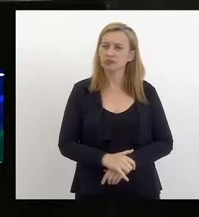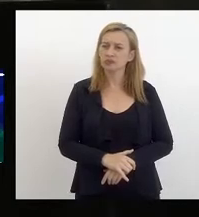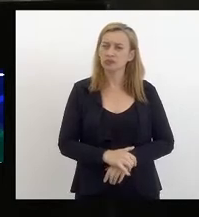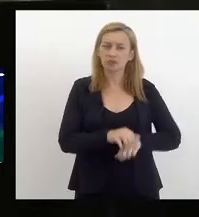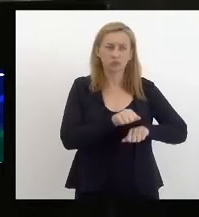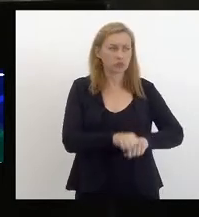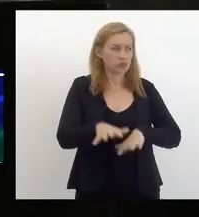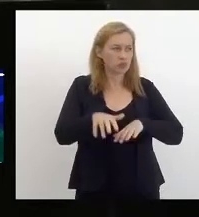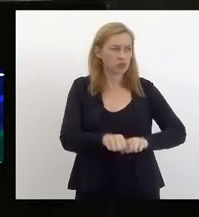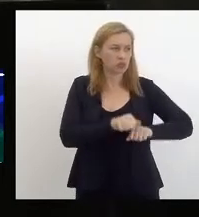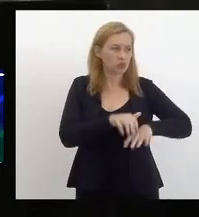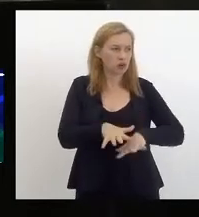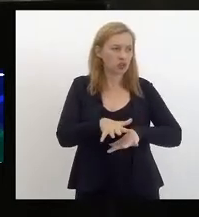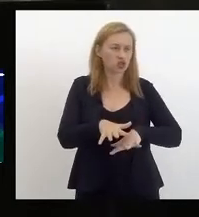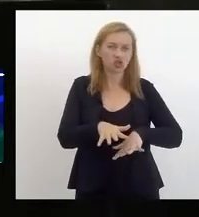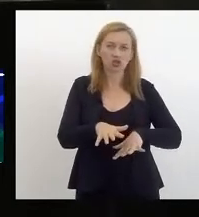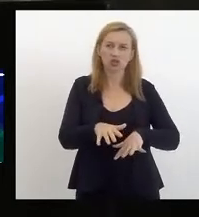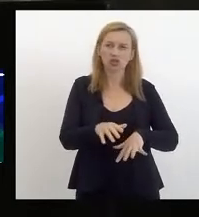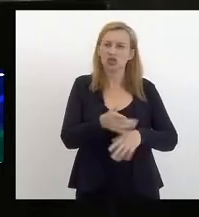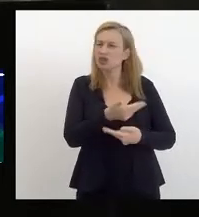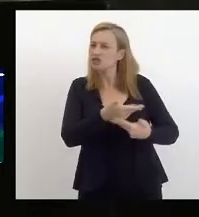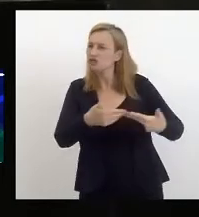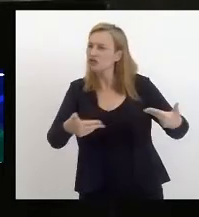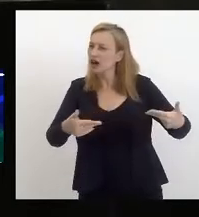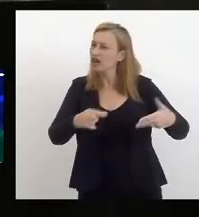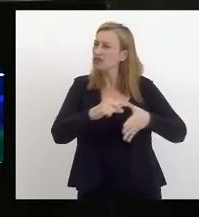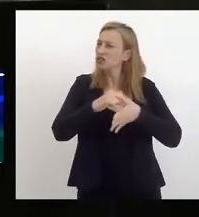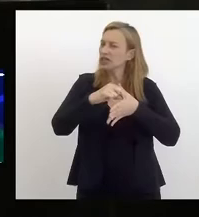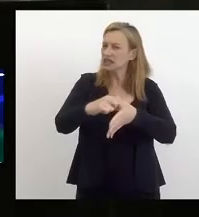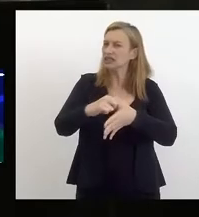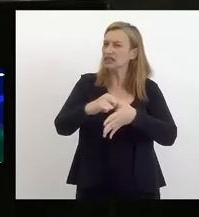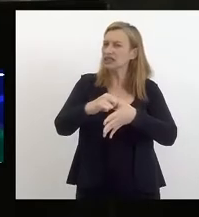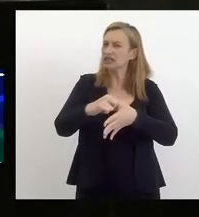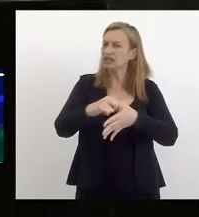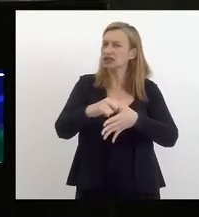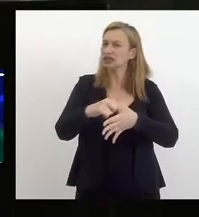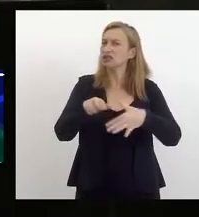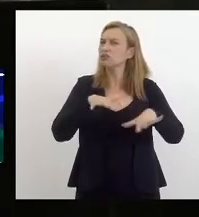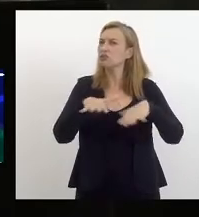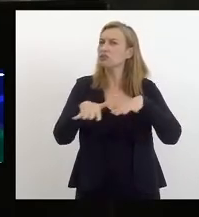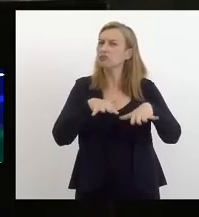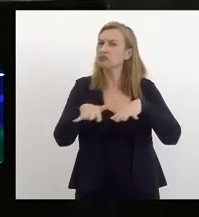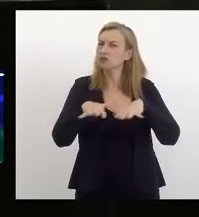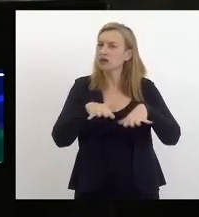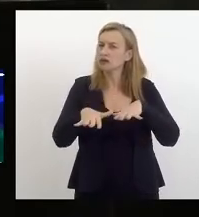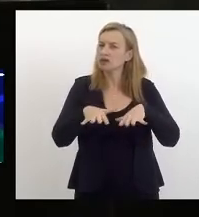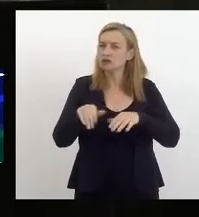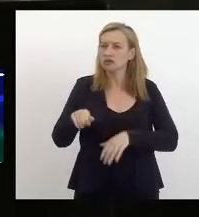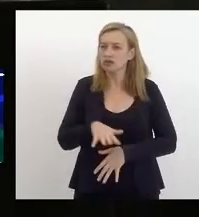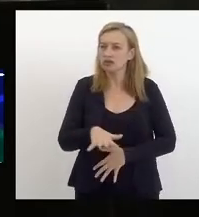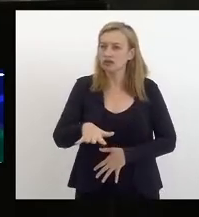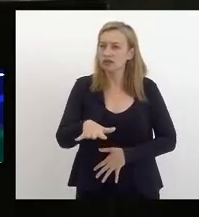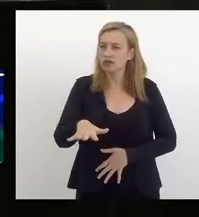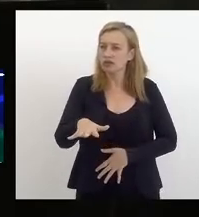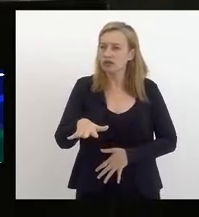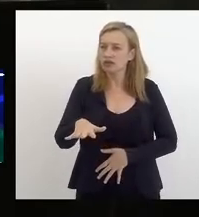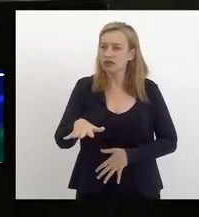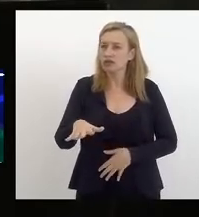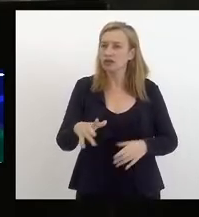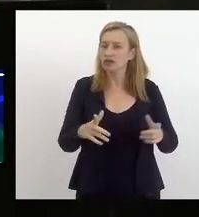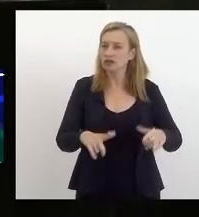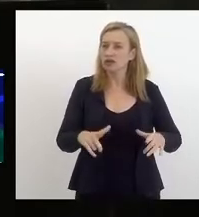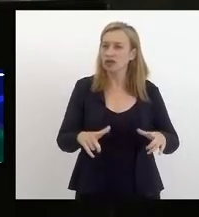uma marcha que foi feita por várias lideranças de movimentos de favela e territórios